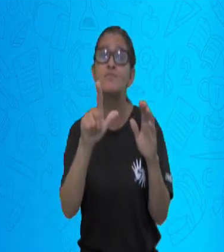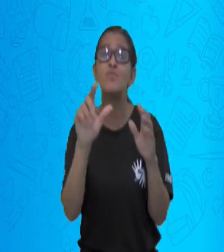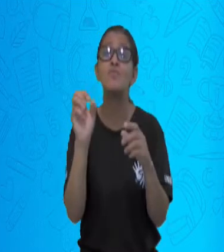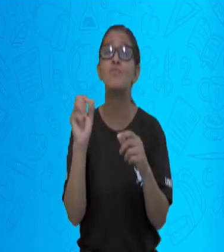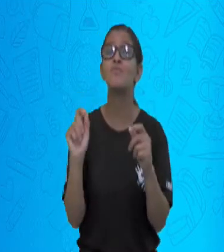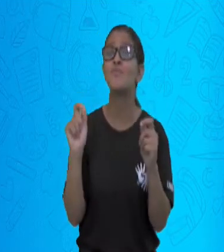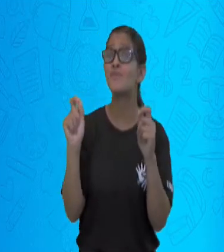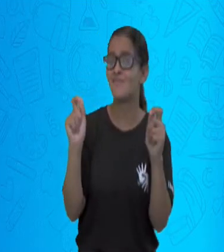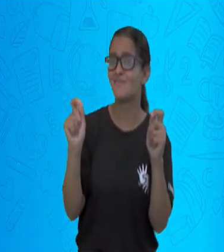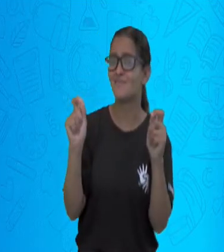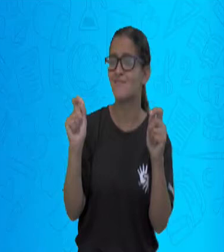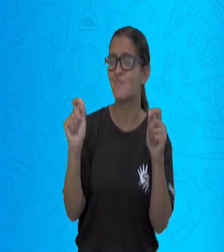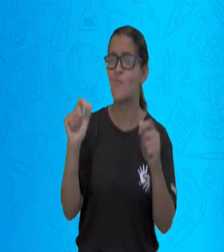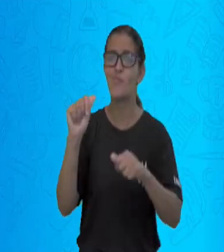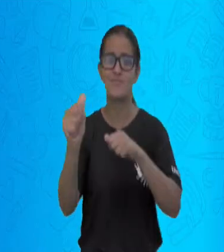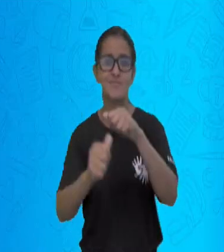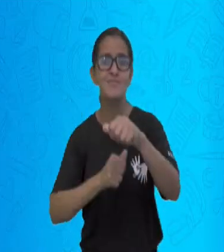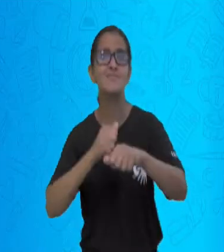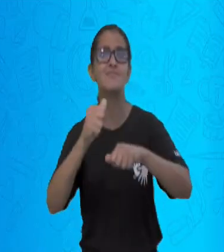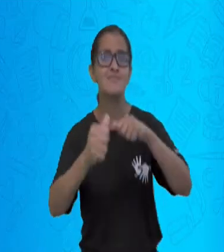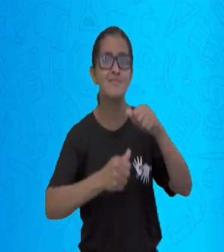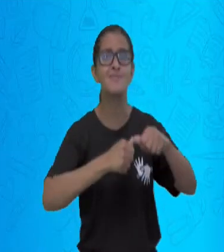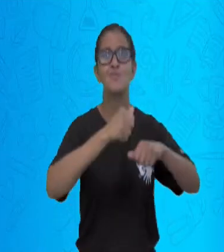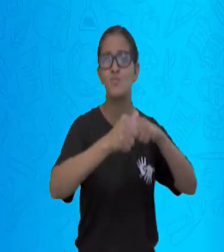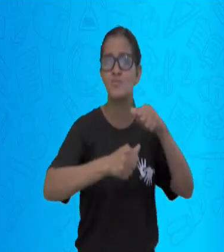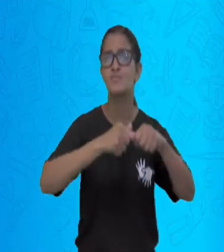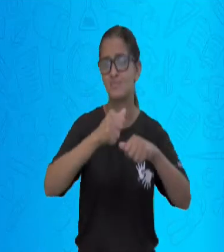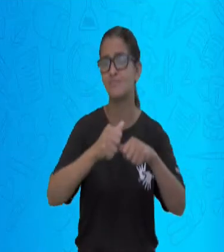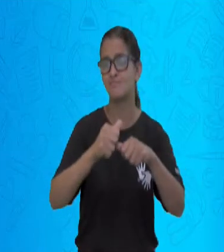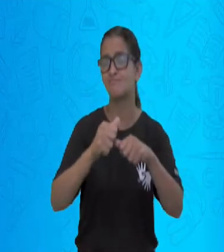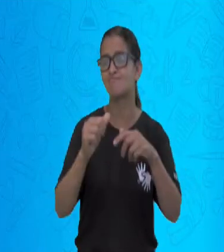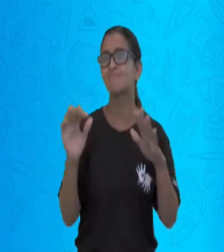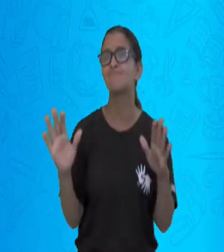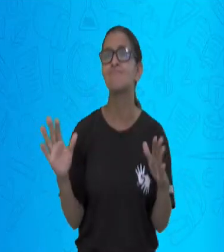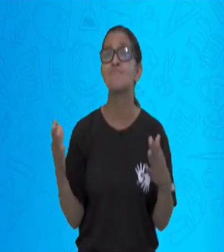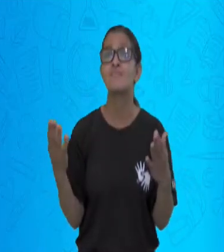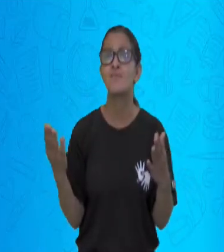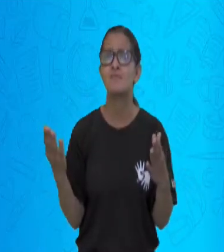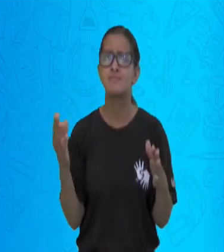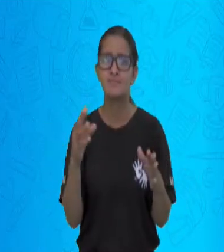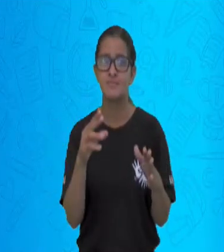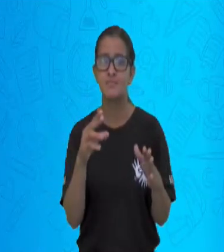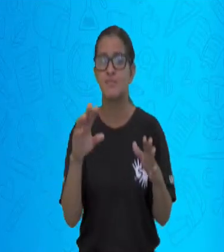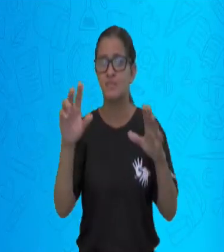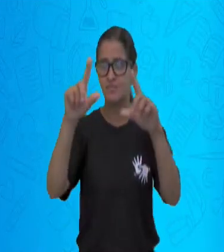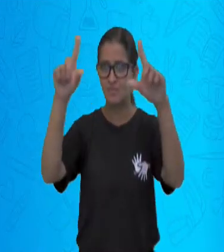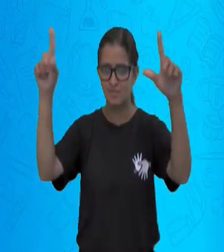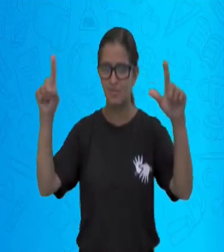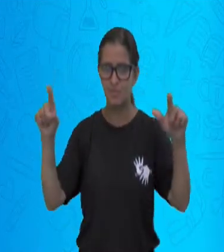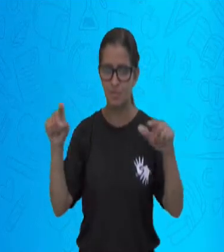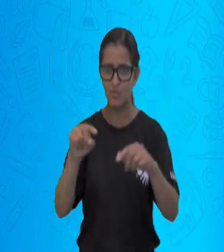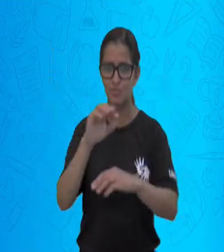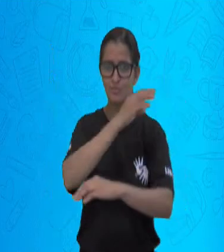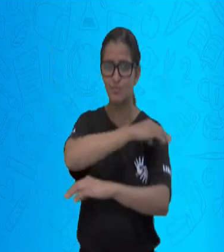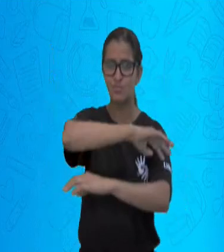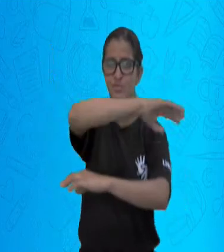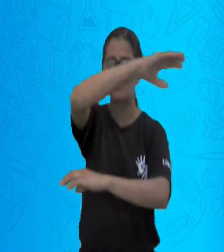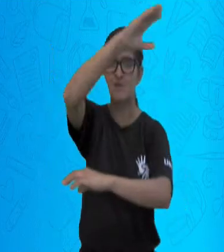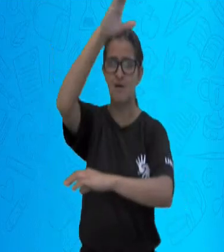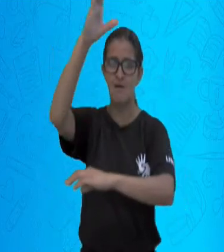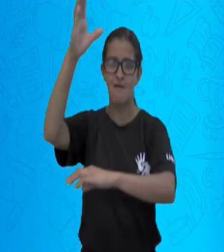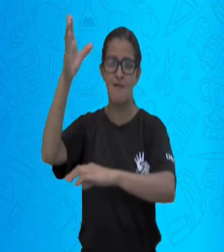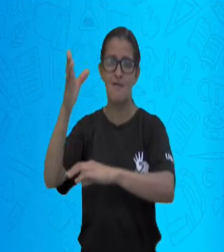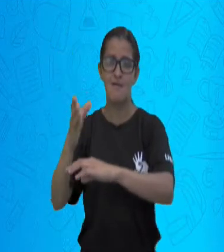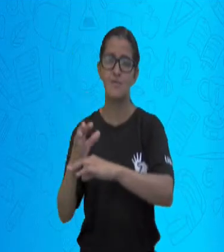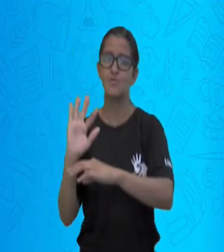desse ponto, tá? E aqui uma visão mais panorâmica do nosso cartão postal, que é o Pico da Ibituruna, né?